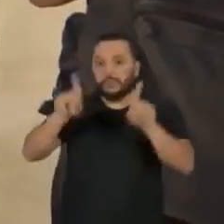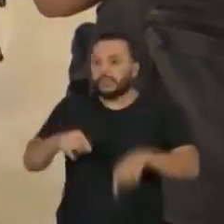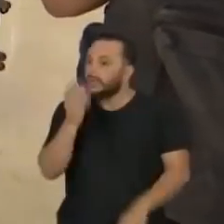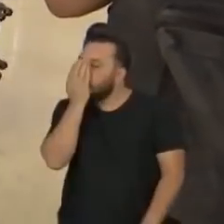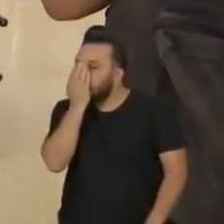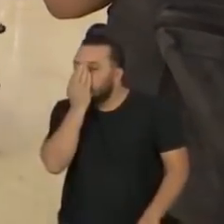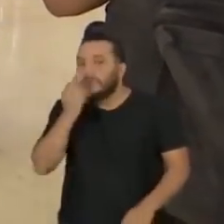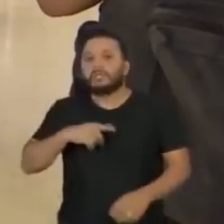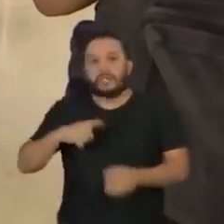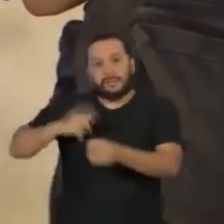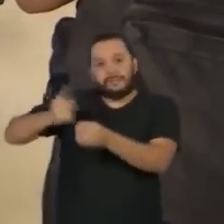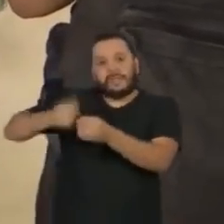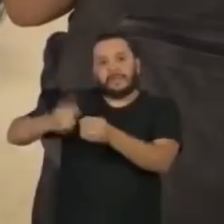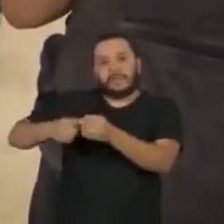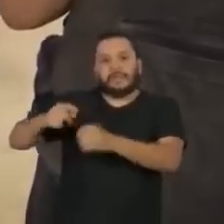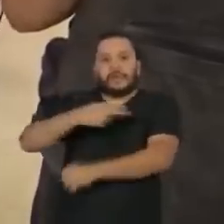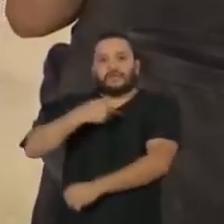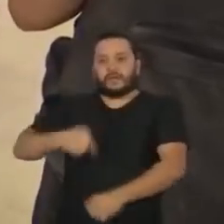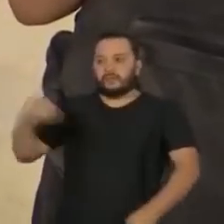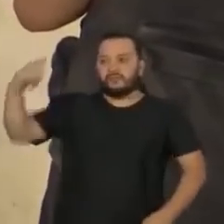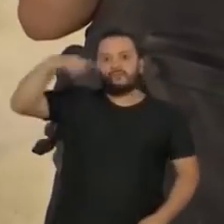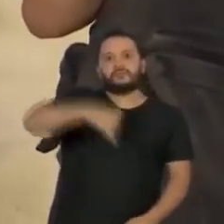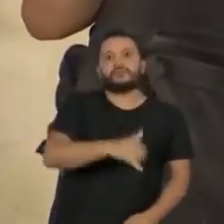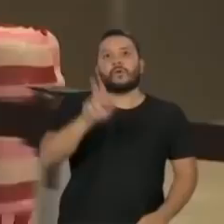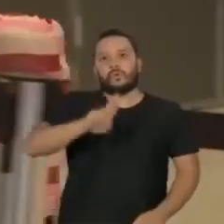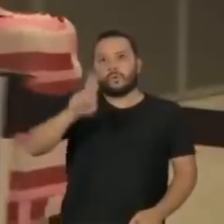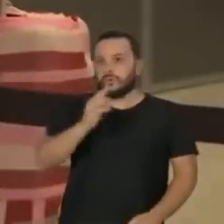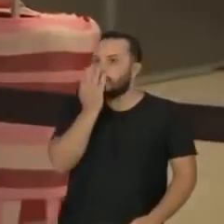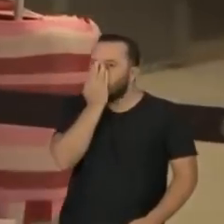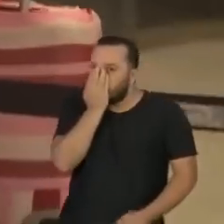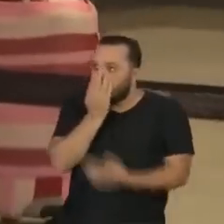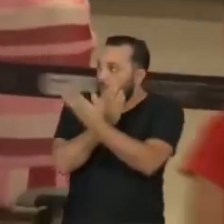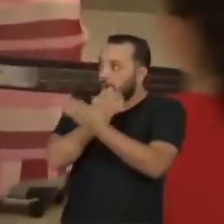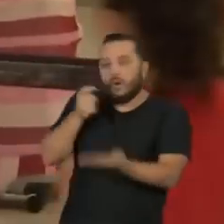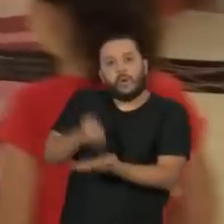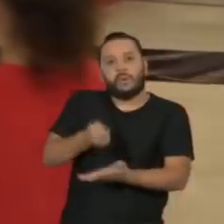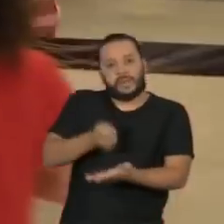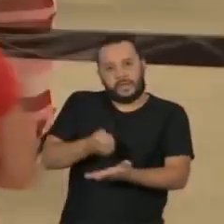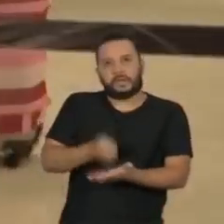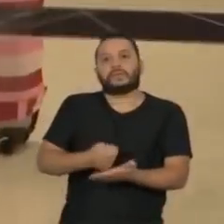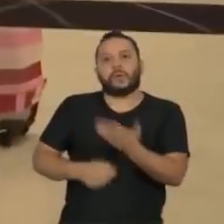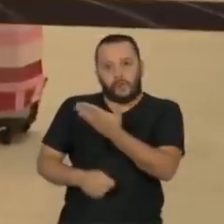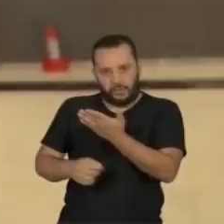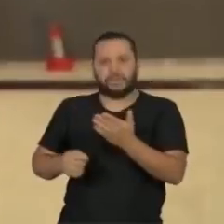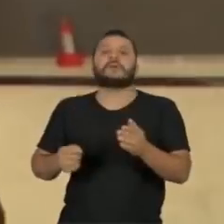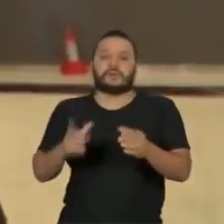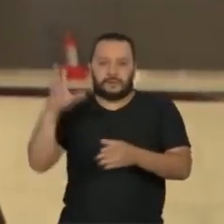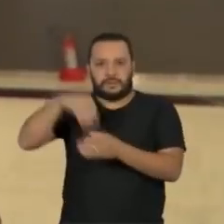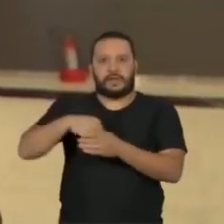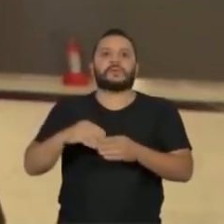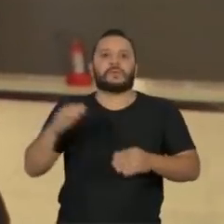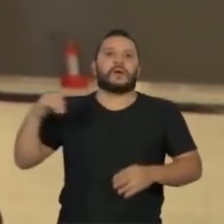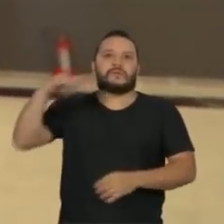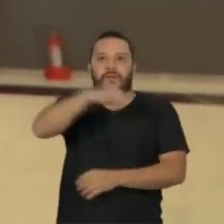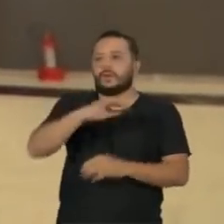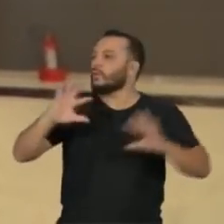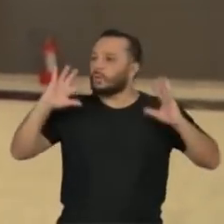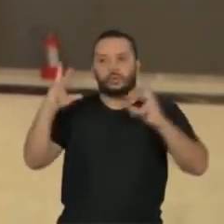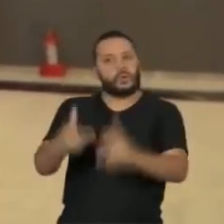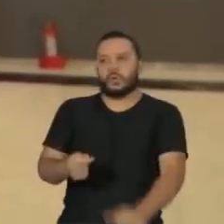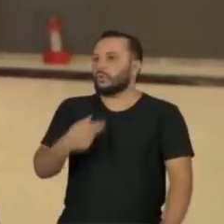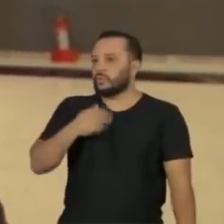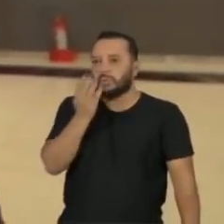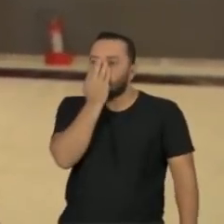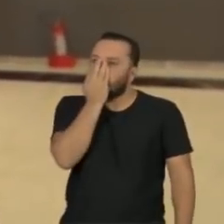de Pequim, na China, os passageiros usavam o equipamento de proteção, que foi obrigatório também durante o voo. Todo mundo com máscara,